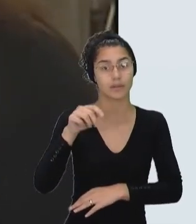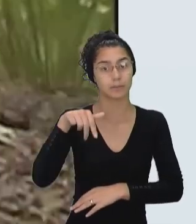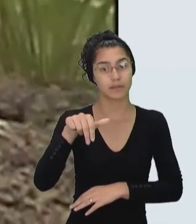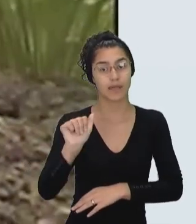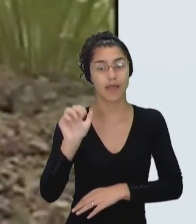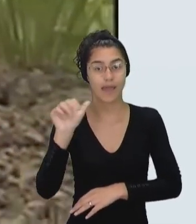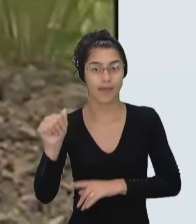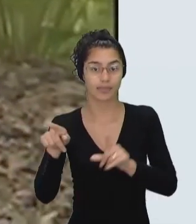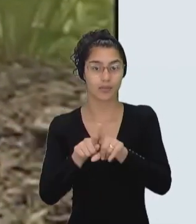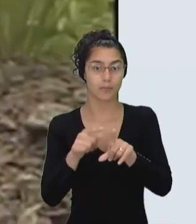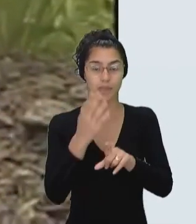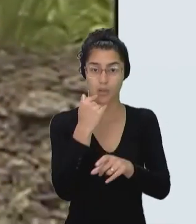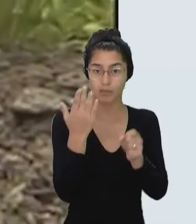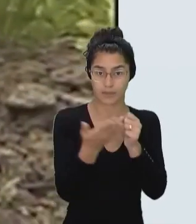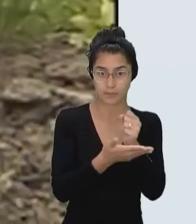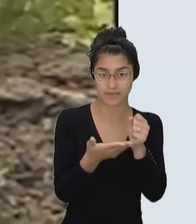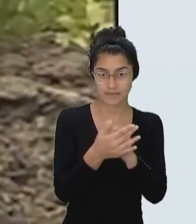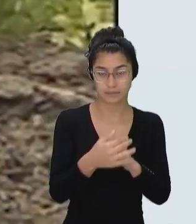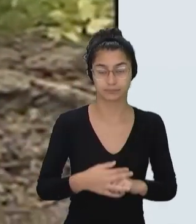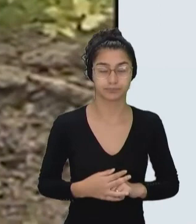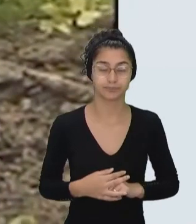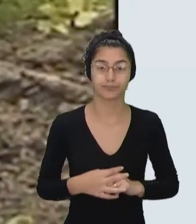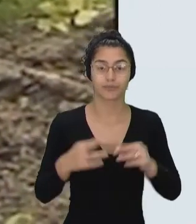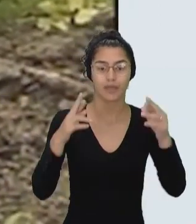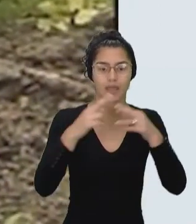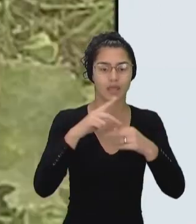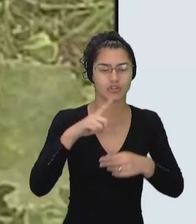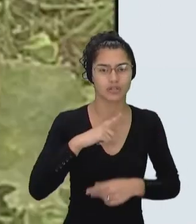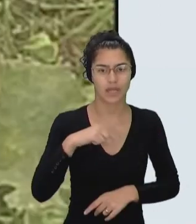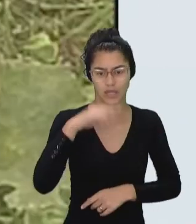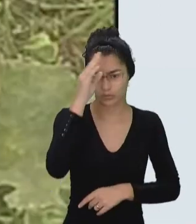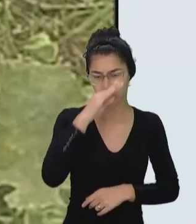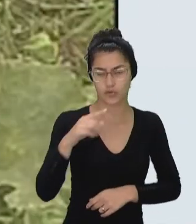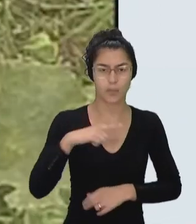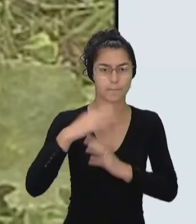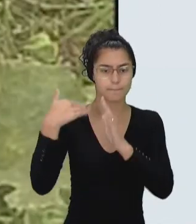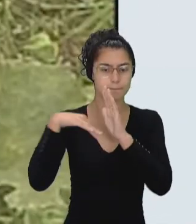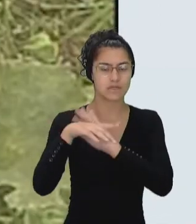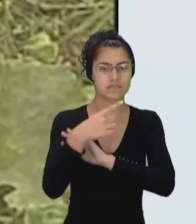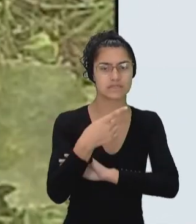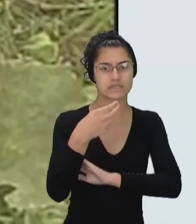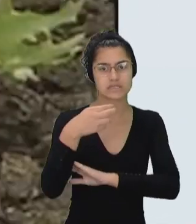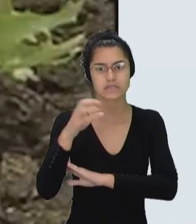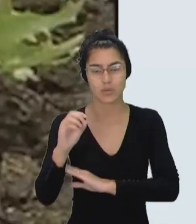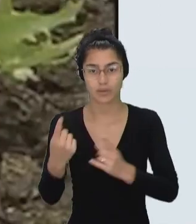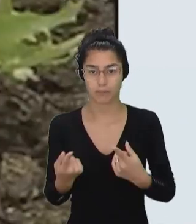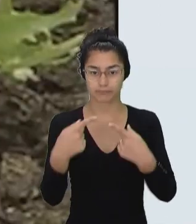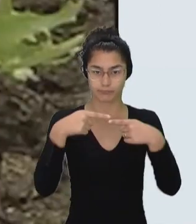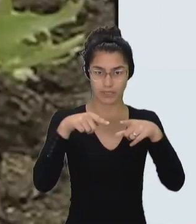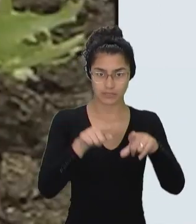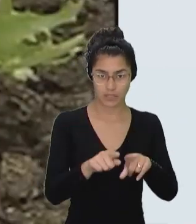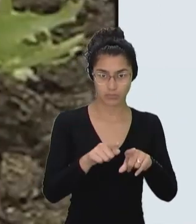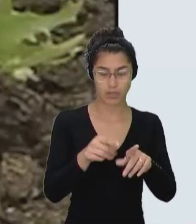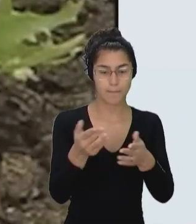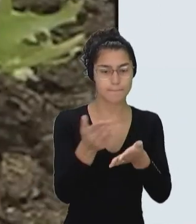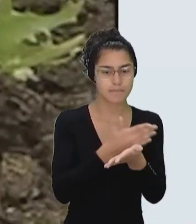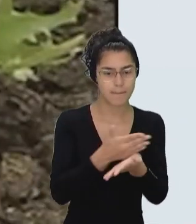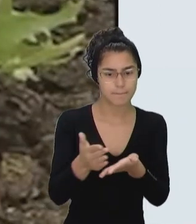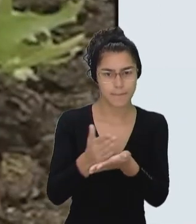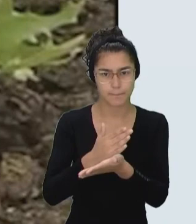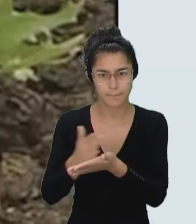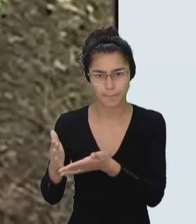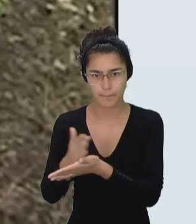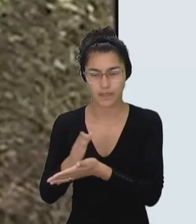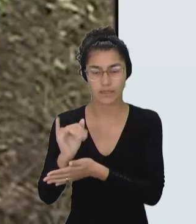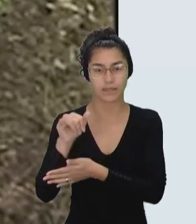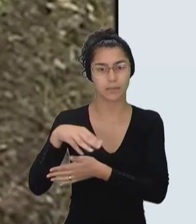alimentos básicos. A rede de biofortificação no Brasil reúne mais de 150 parceiros, distribuídos entre unidades